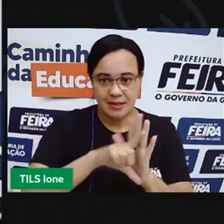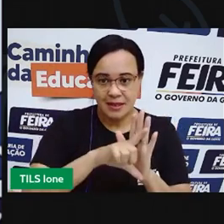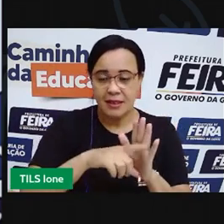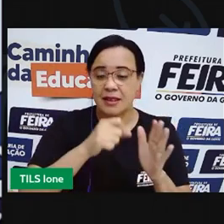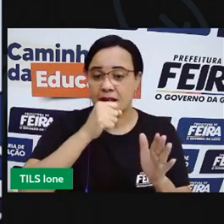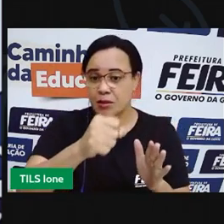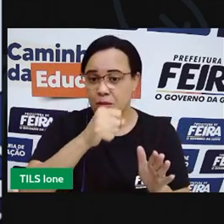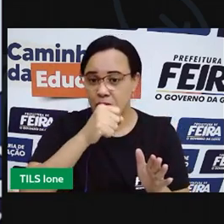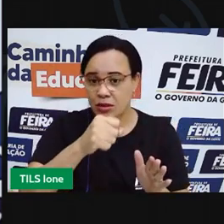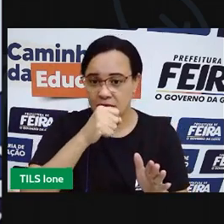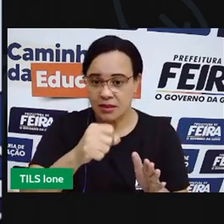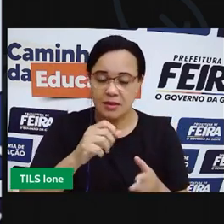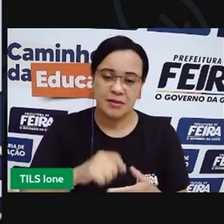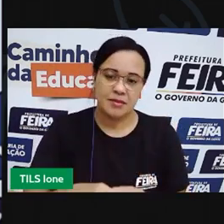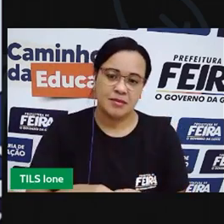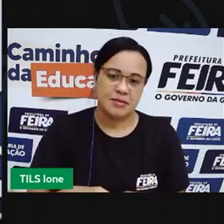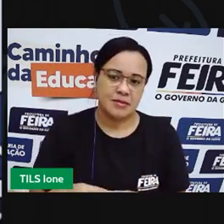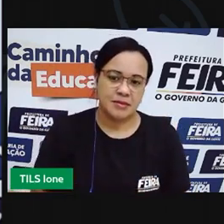reportagem